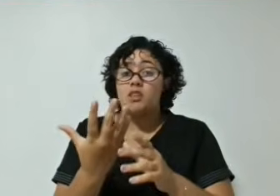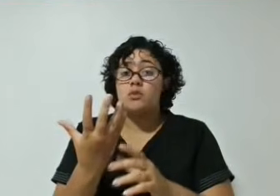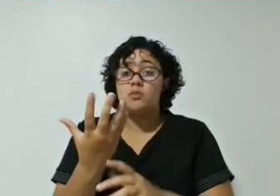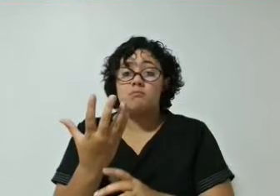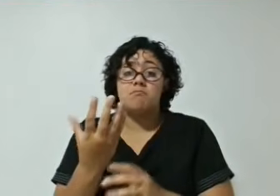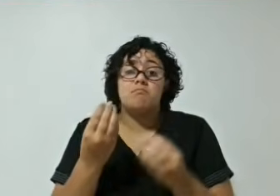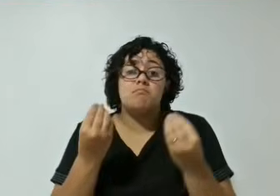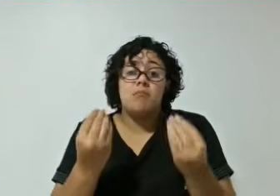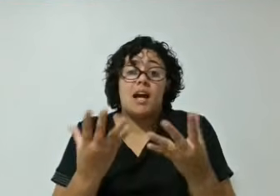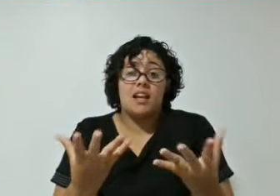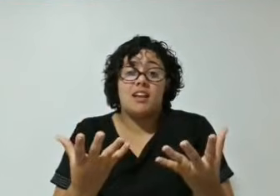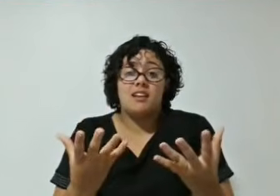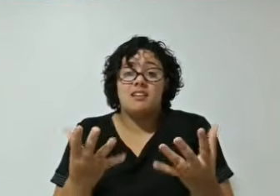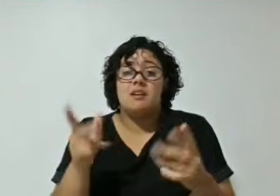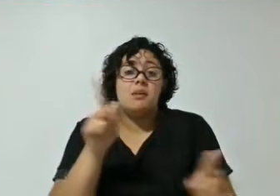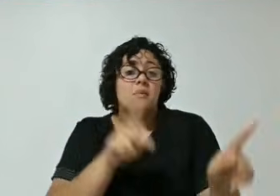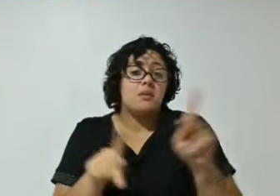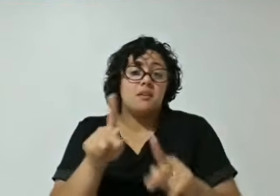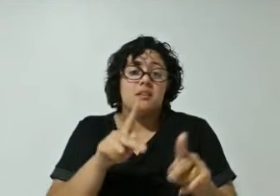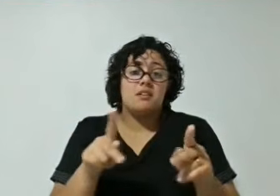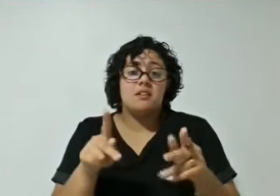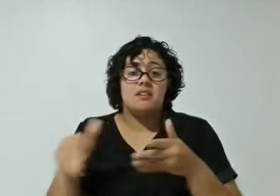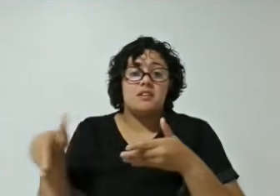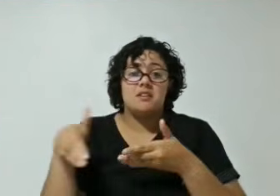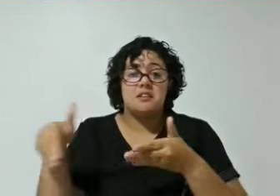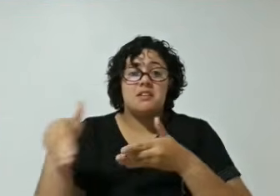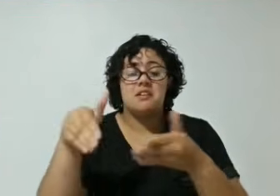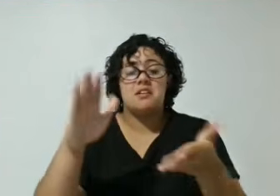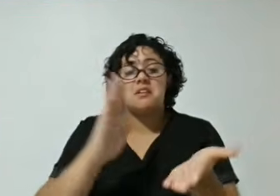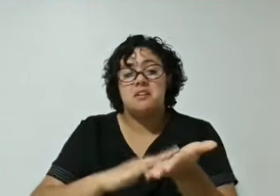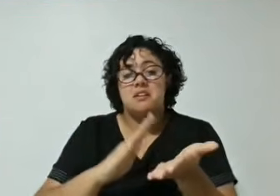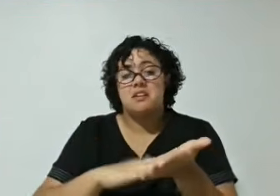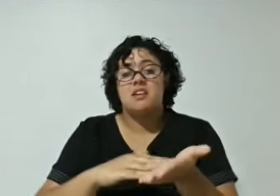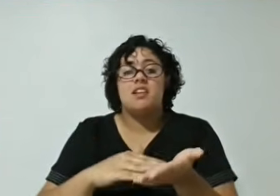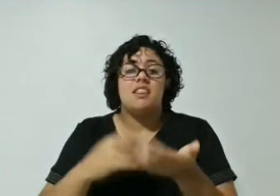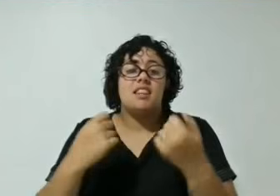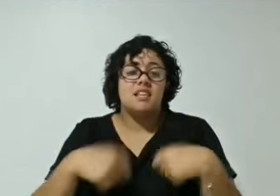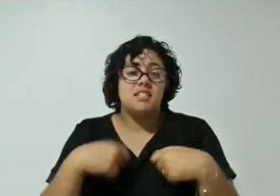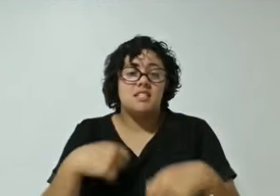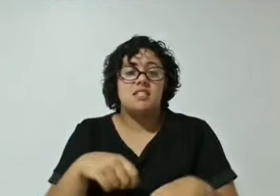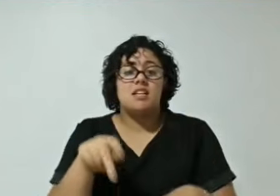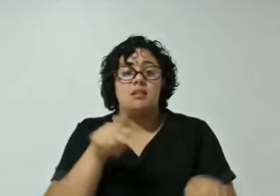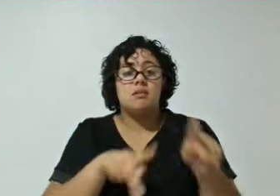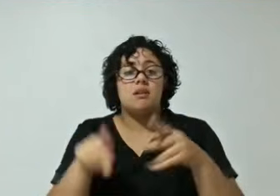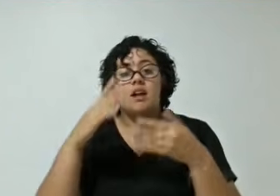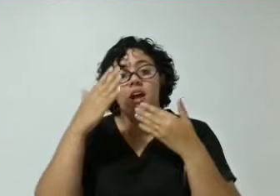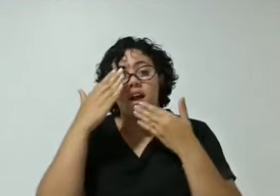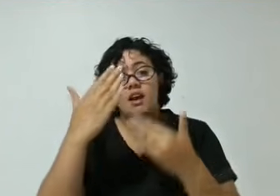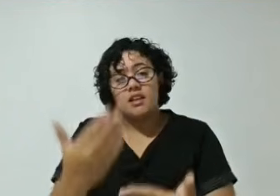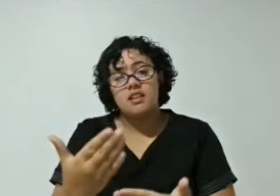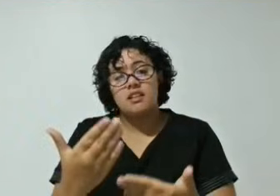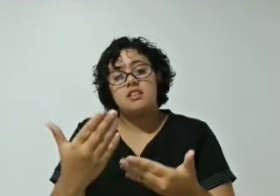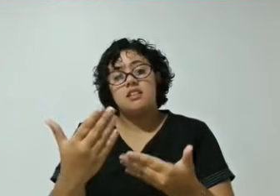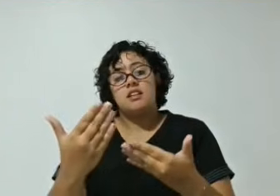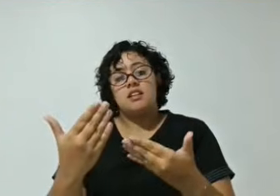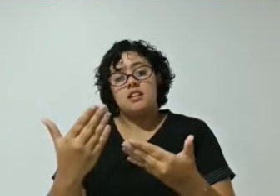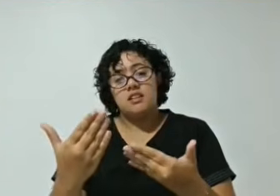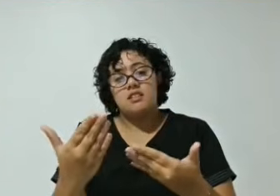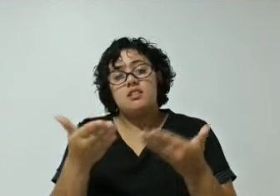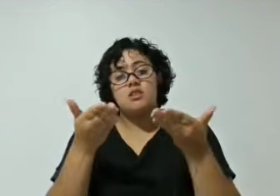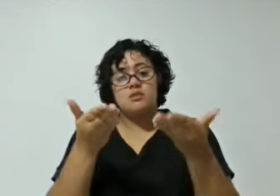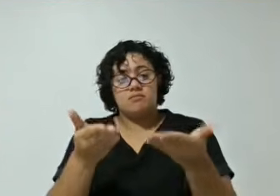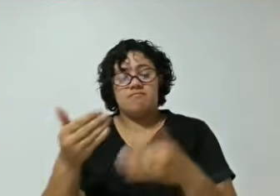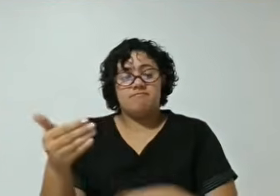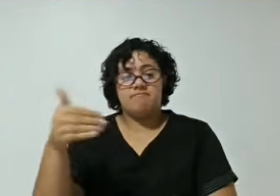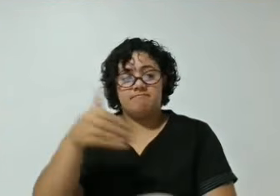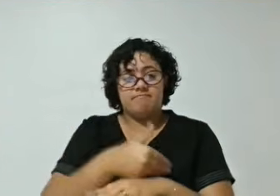sendo encaminhados pelas demandas populares. Érica, te agradecer, muito aceito sua participação aqui com a